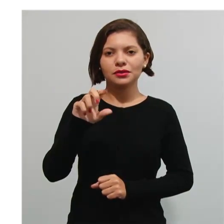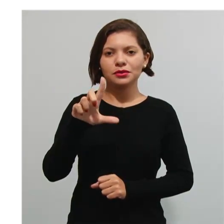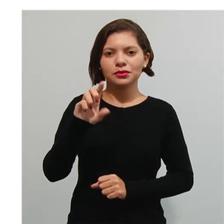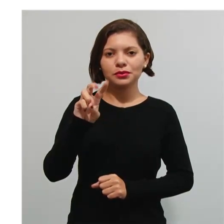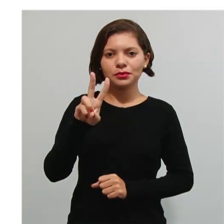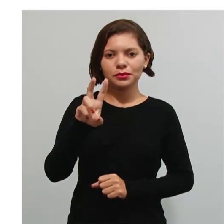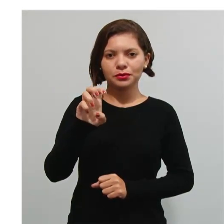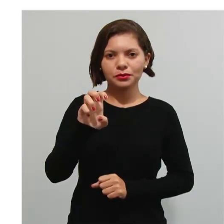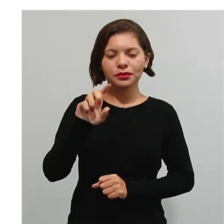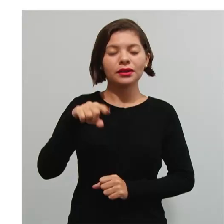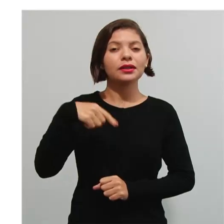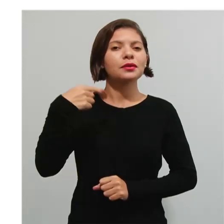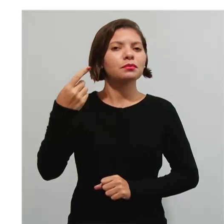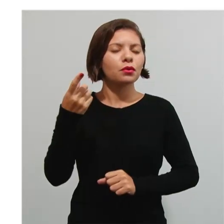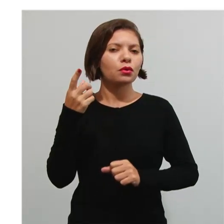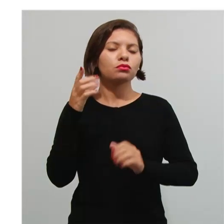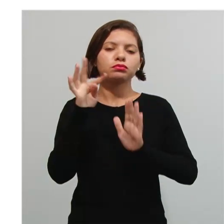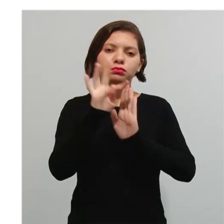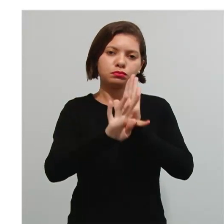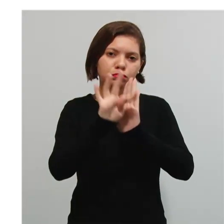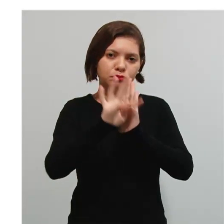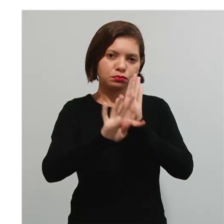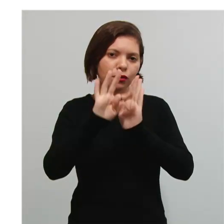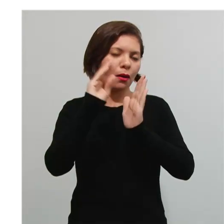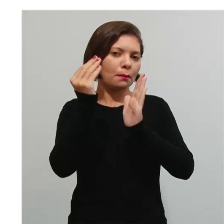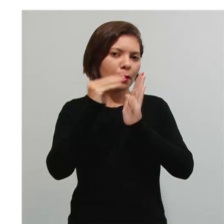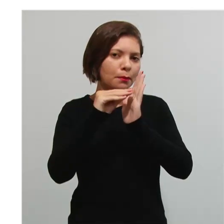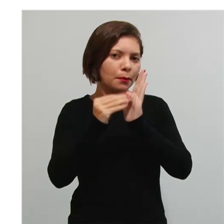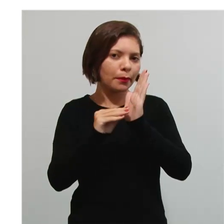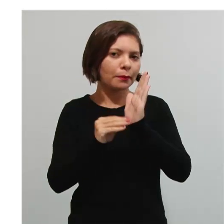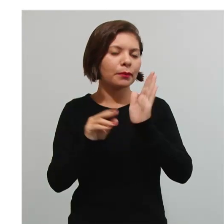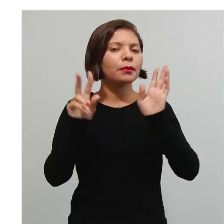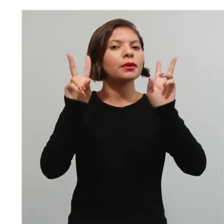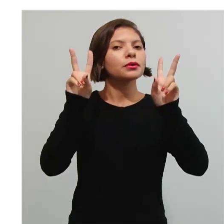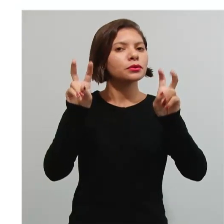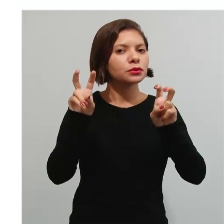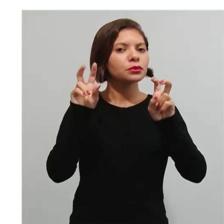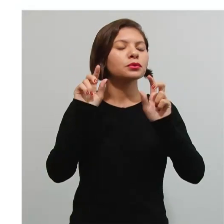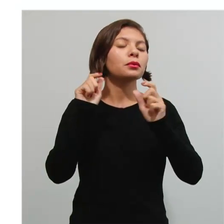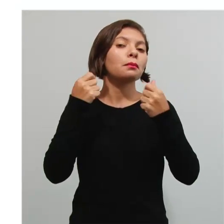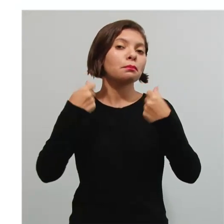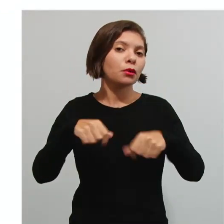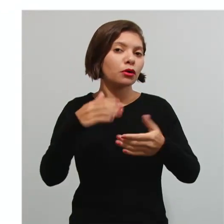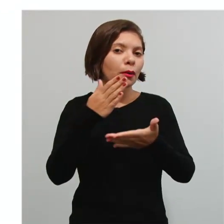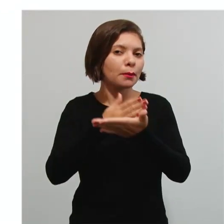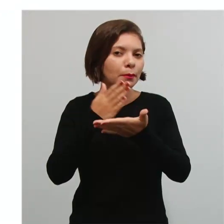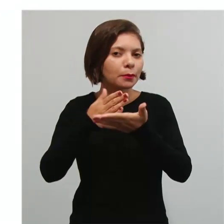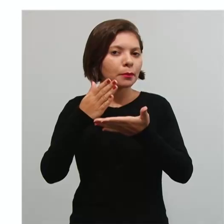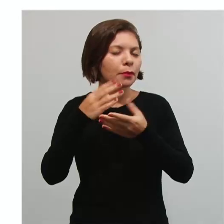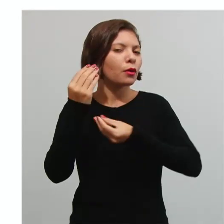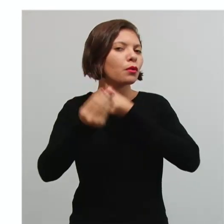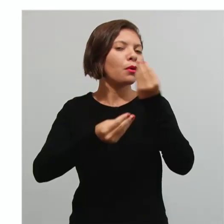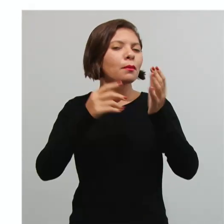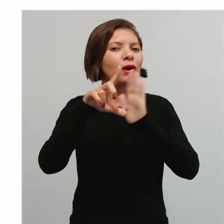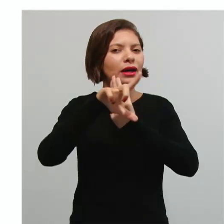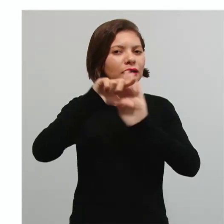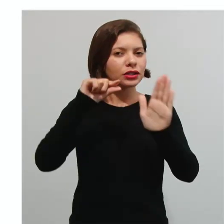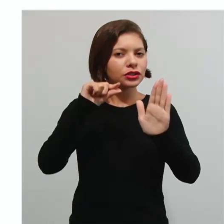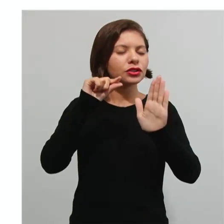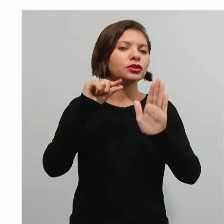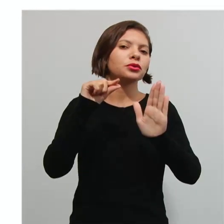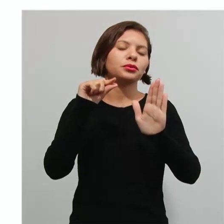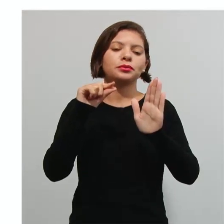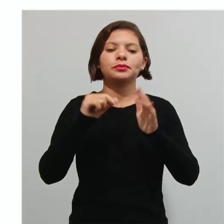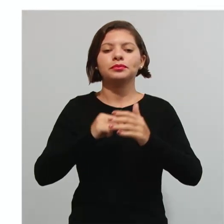texto em si, que é o desenvolvimento do assunto, que pode ser dividido em artigos, parágrafos,